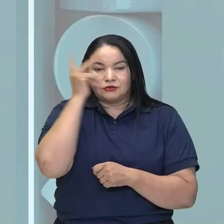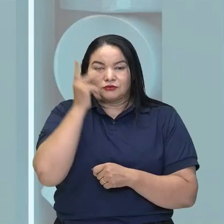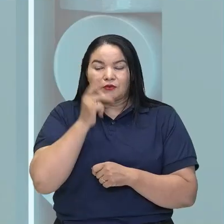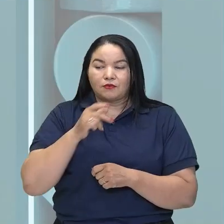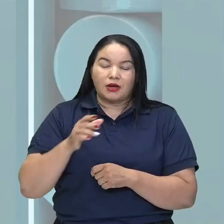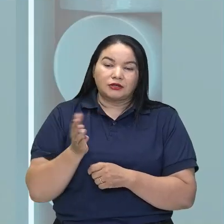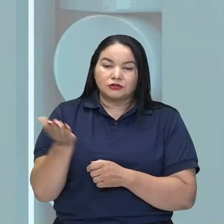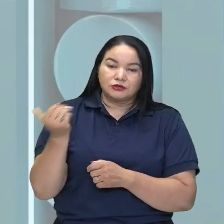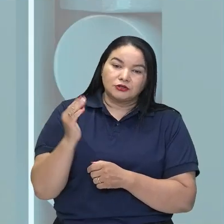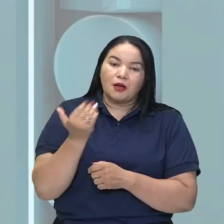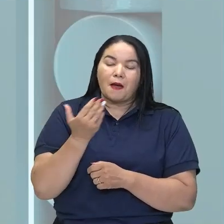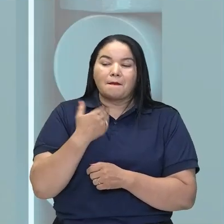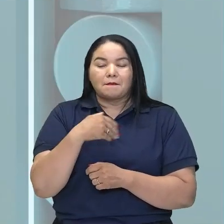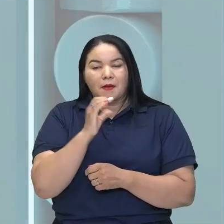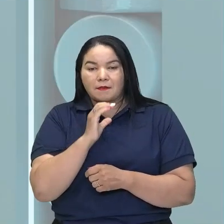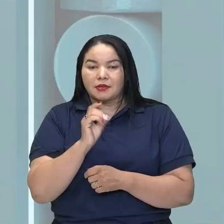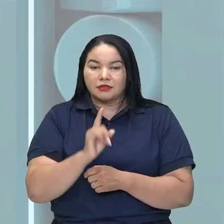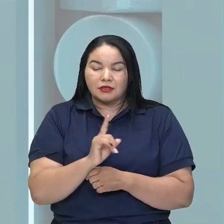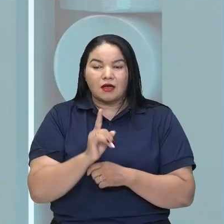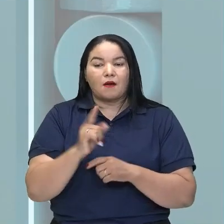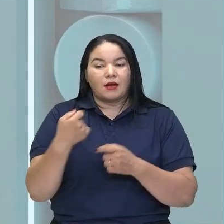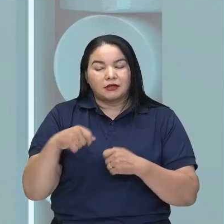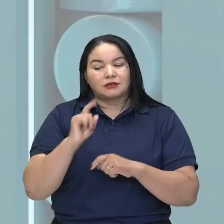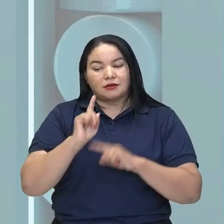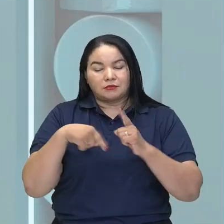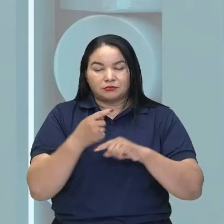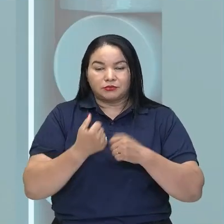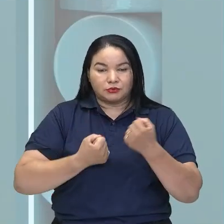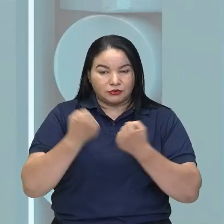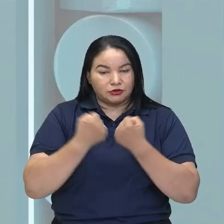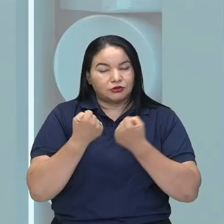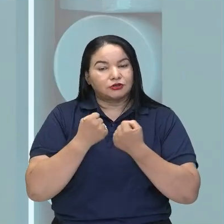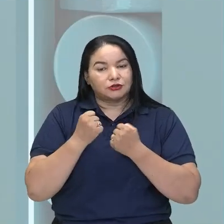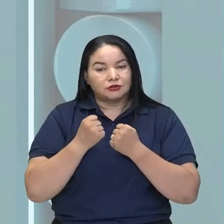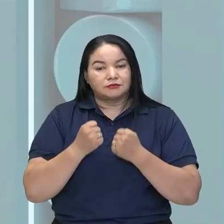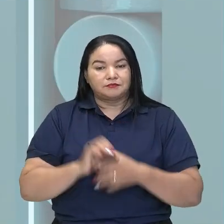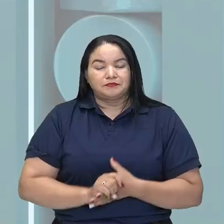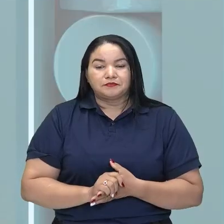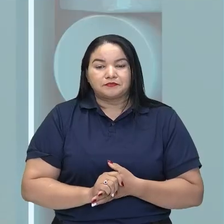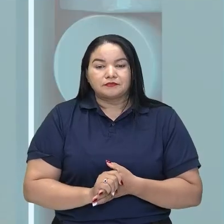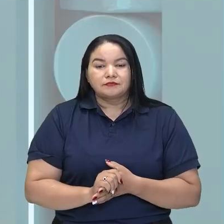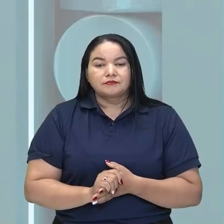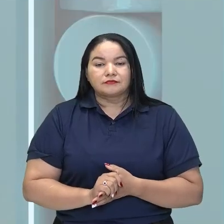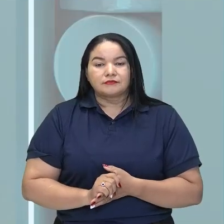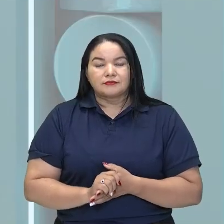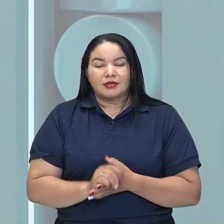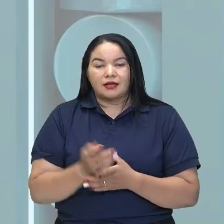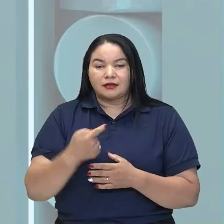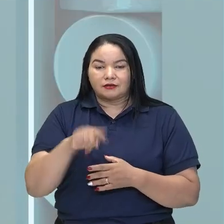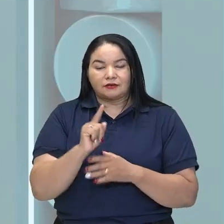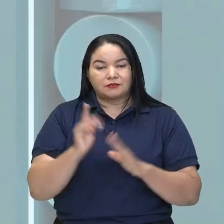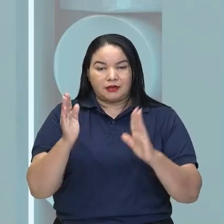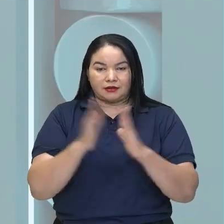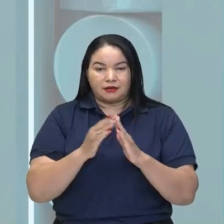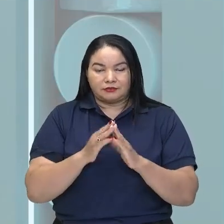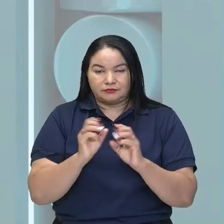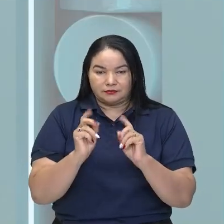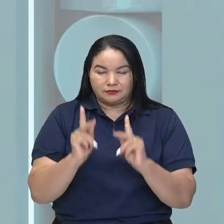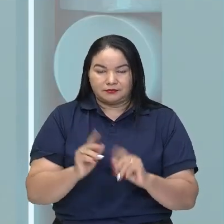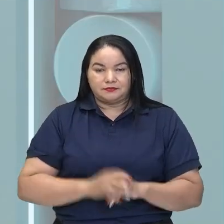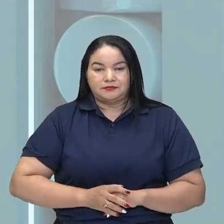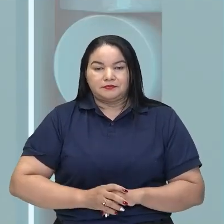junto, né, com essa pessoa e levar para casa, né?